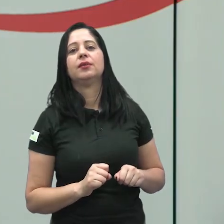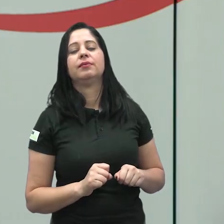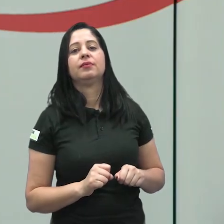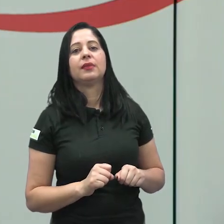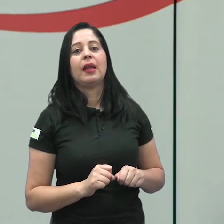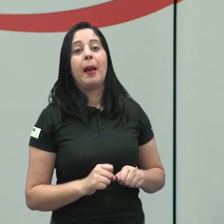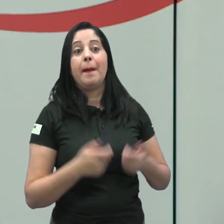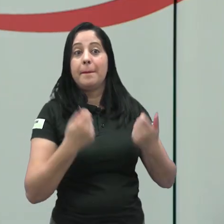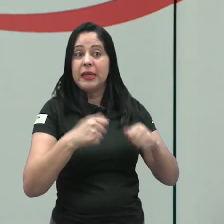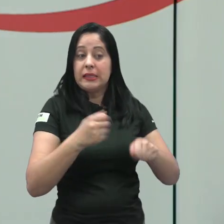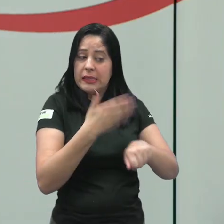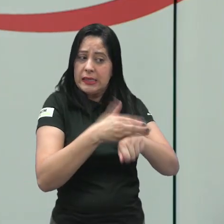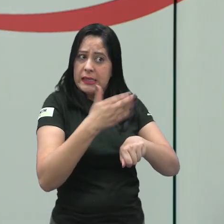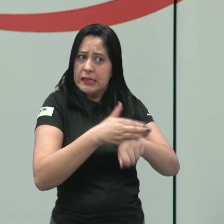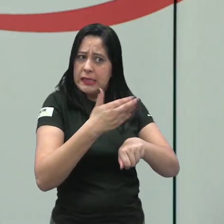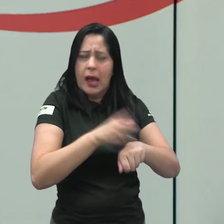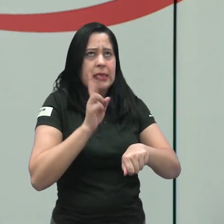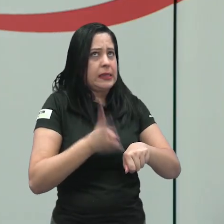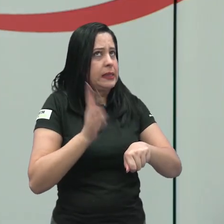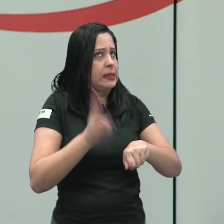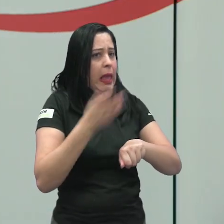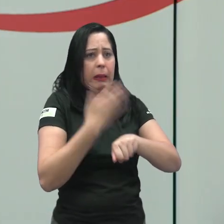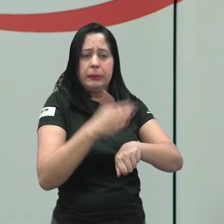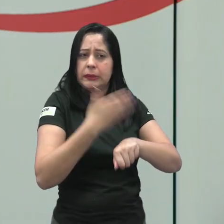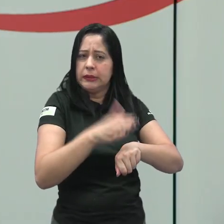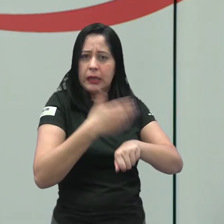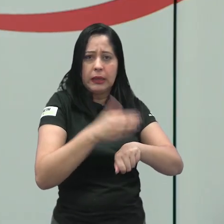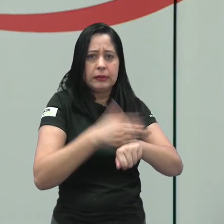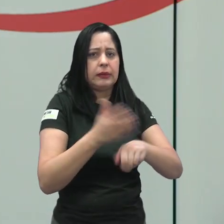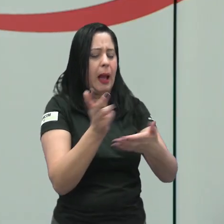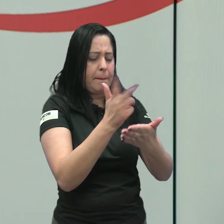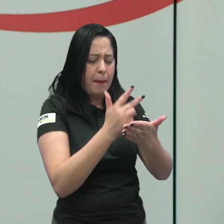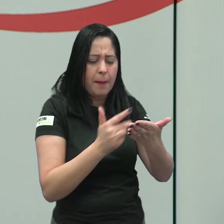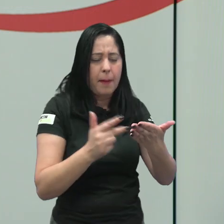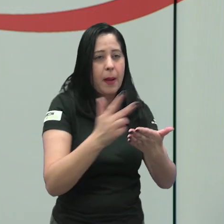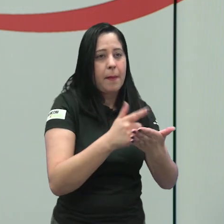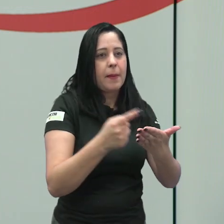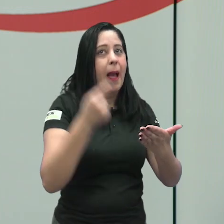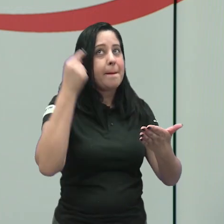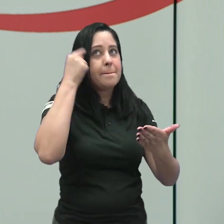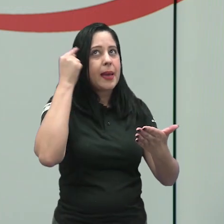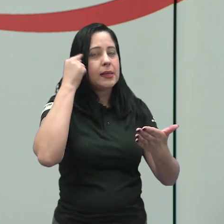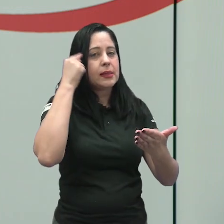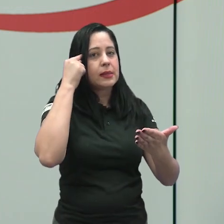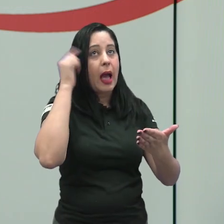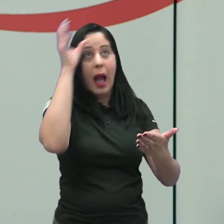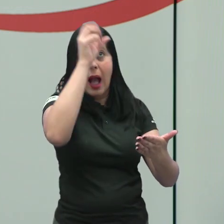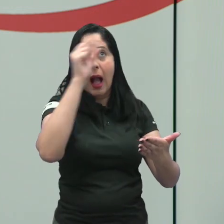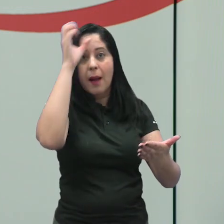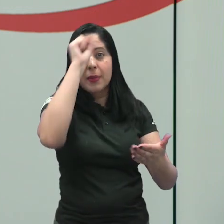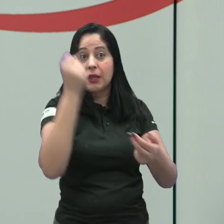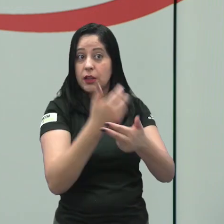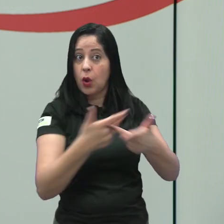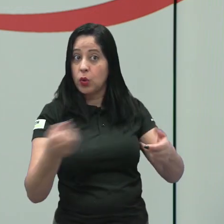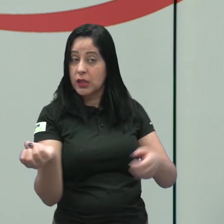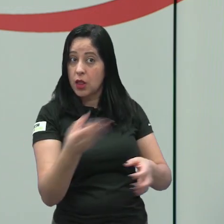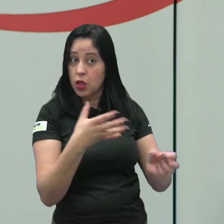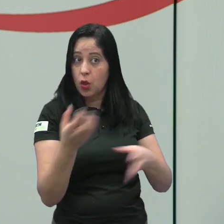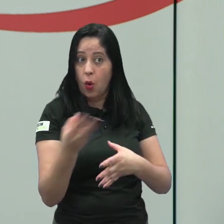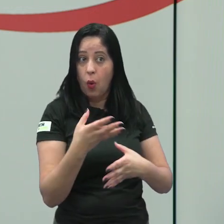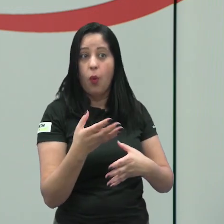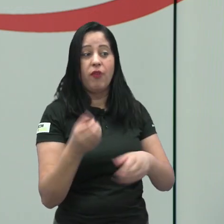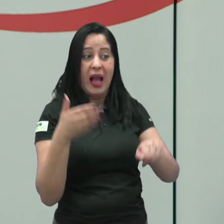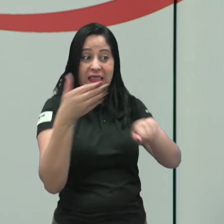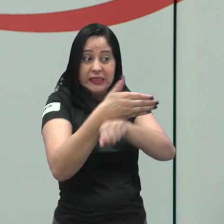mesma. Tem que treinar sempre. Sempre tá treinando, sempre tá buscando melhorar. Se precisar fazer um